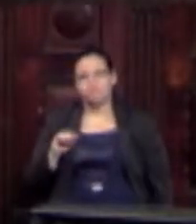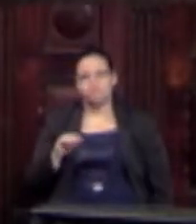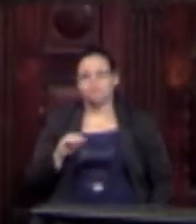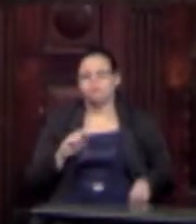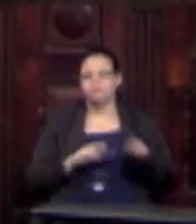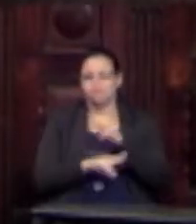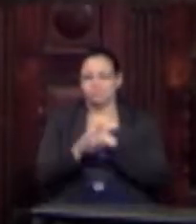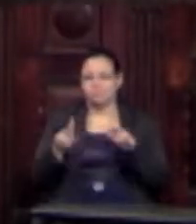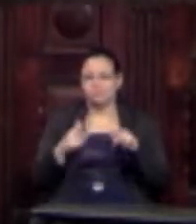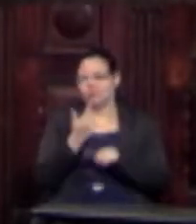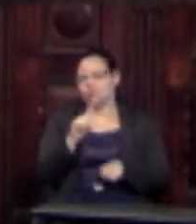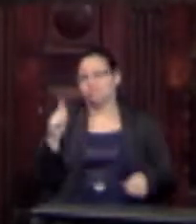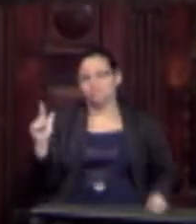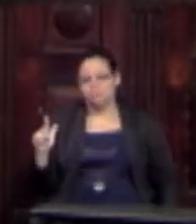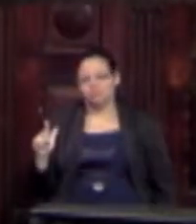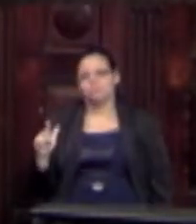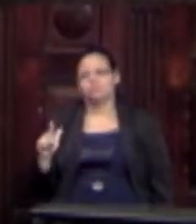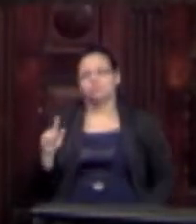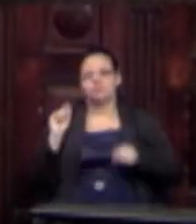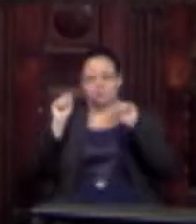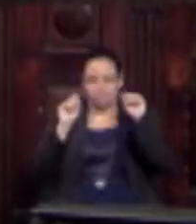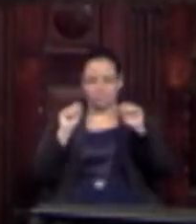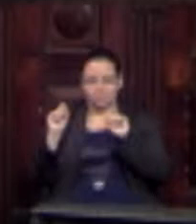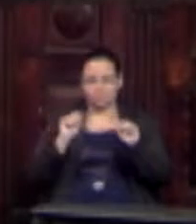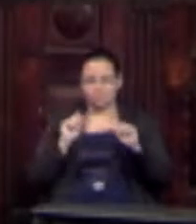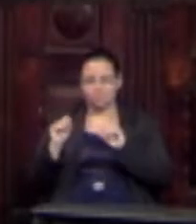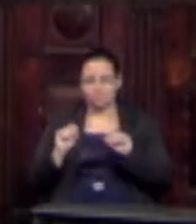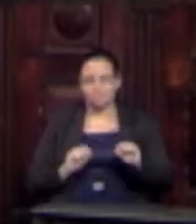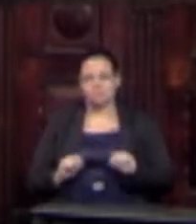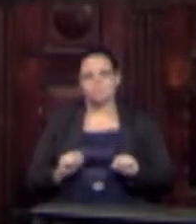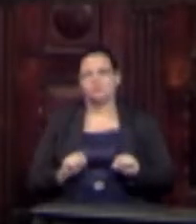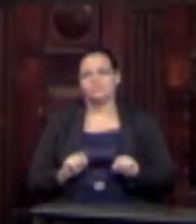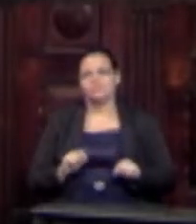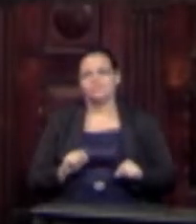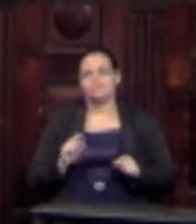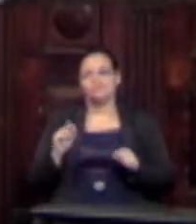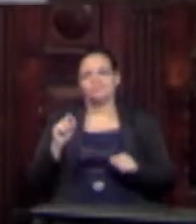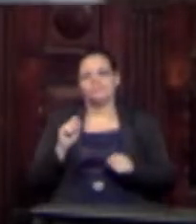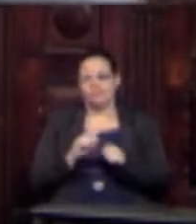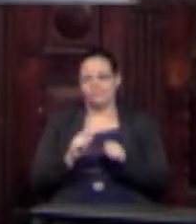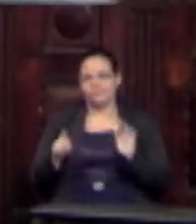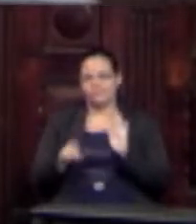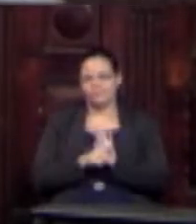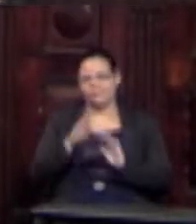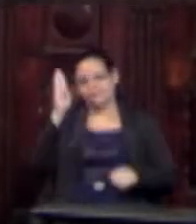dentre as outras unidades federativas que fazem